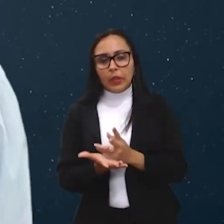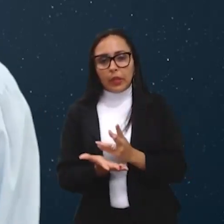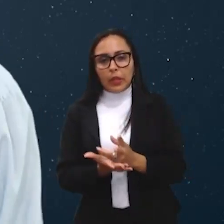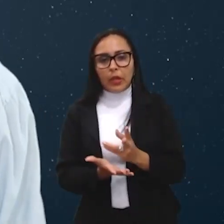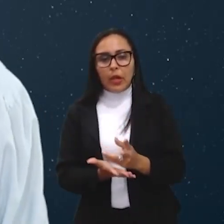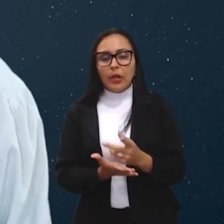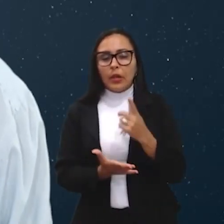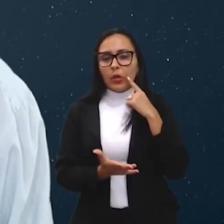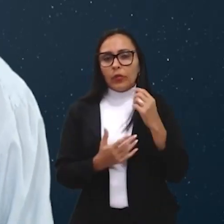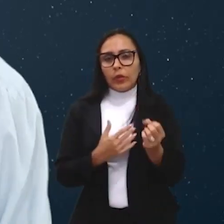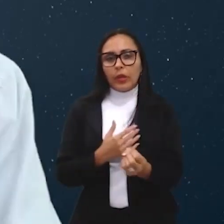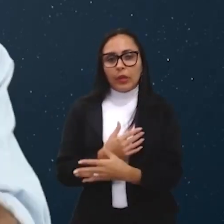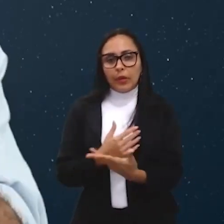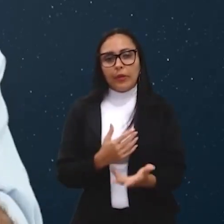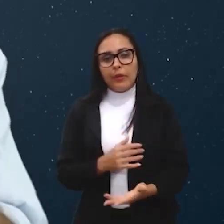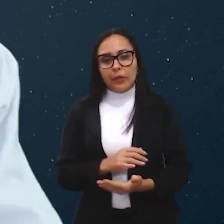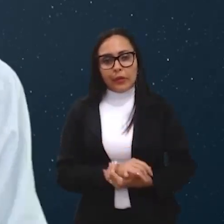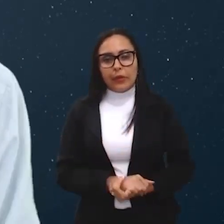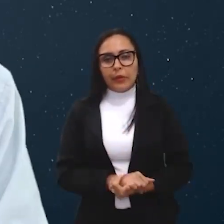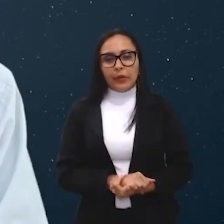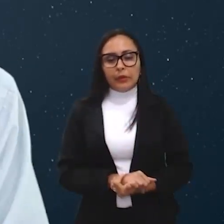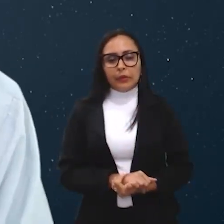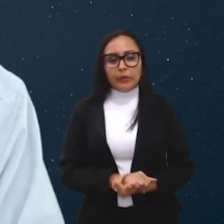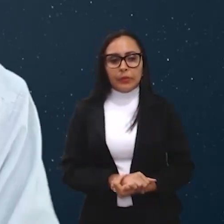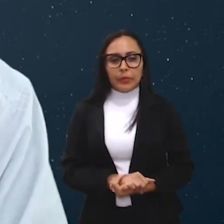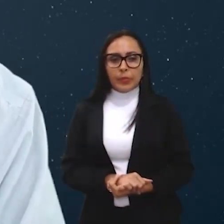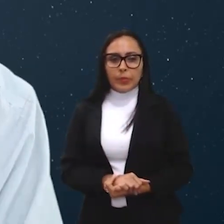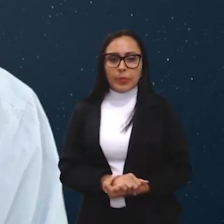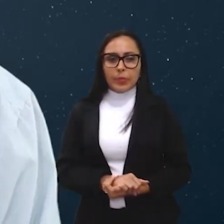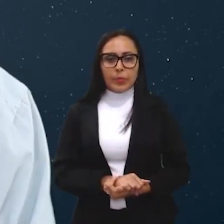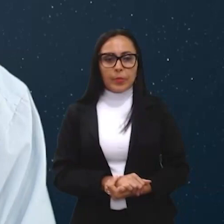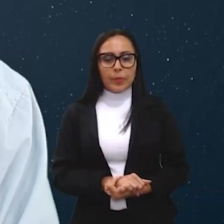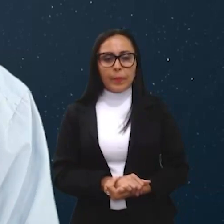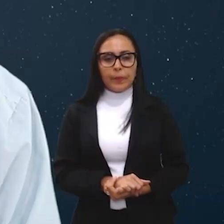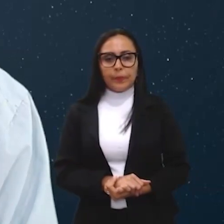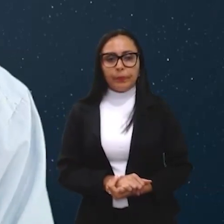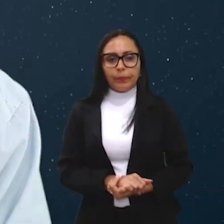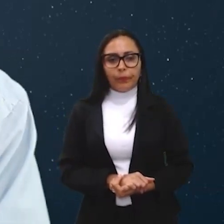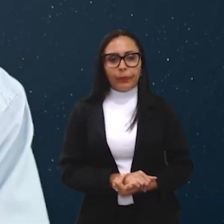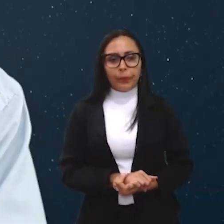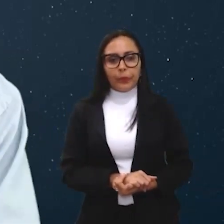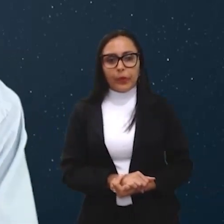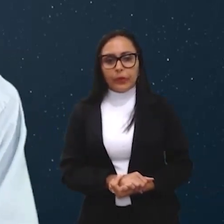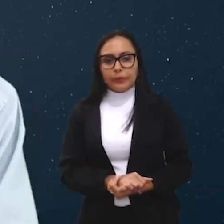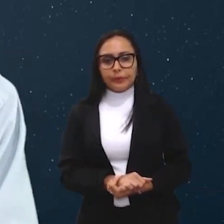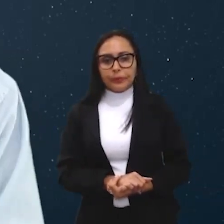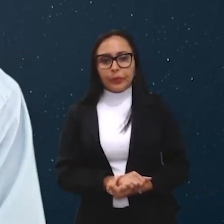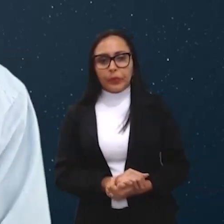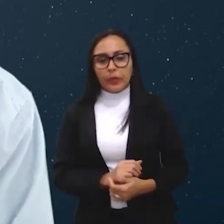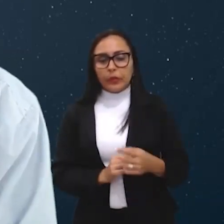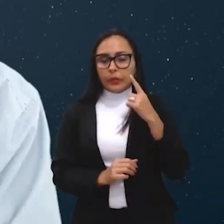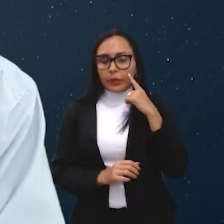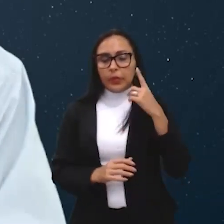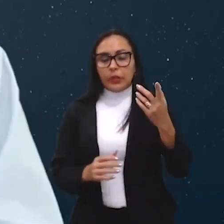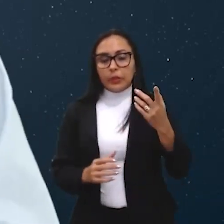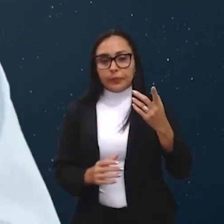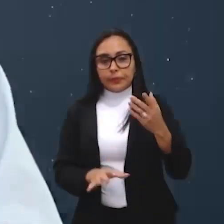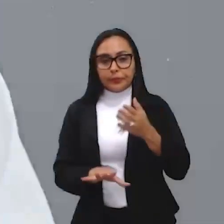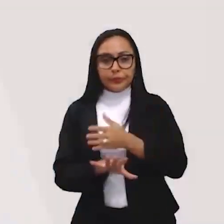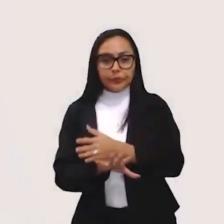essas novidades, tá certo? Então vamos começar por ela, a vanguarda europeia. Então a gente entende que vanguarda, que vem